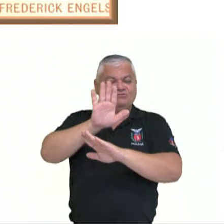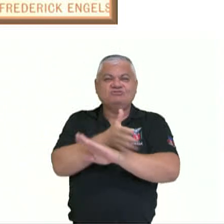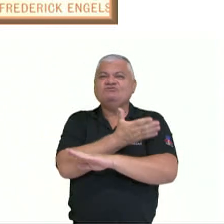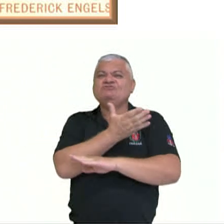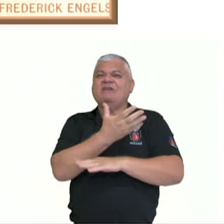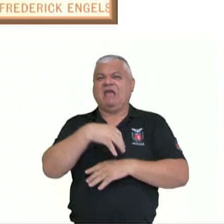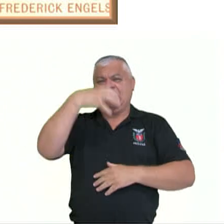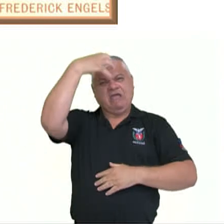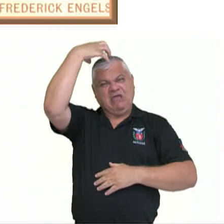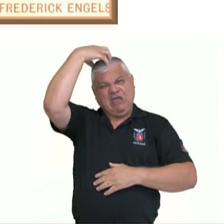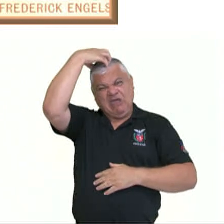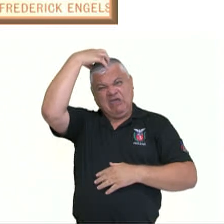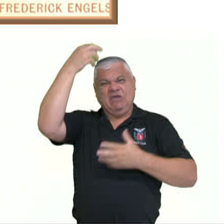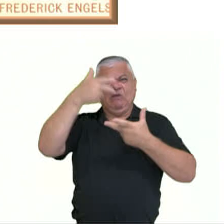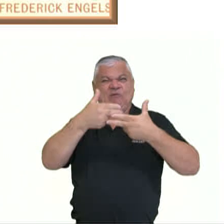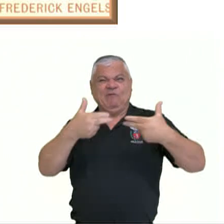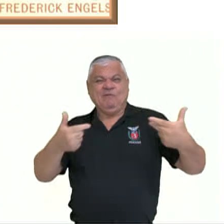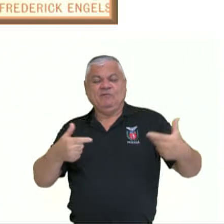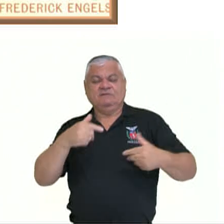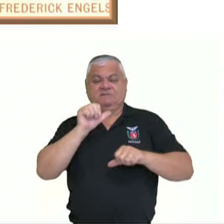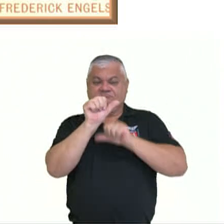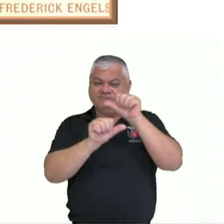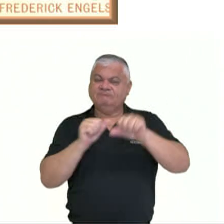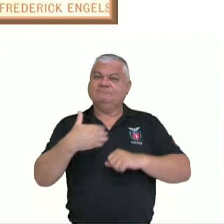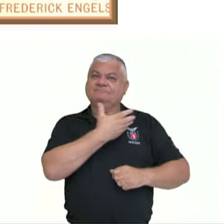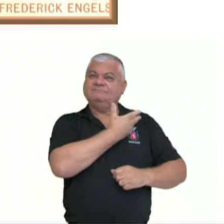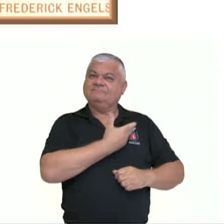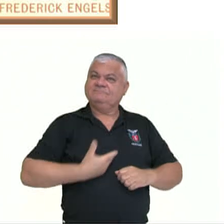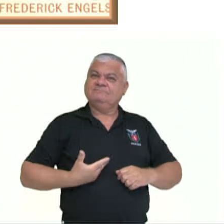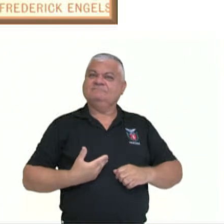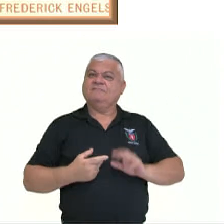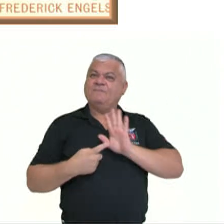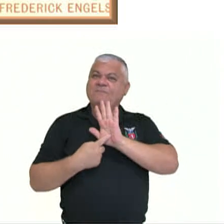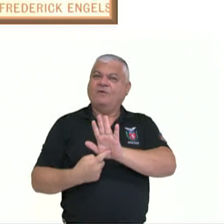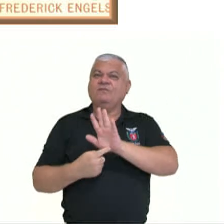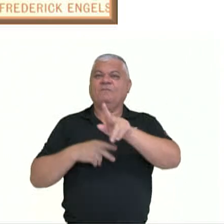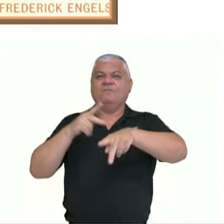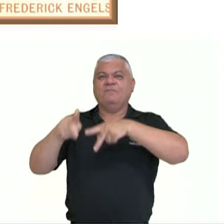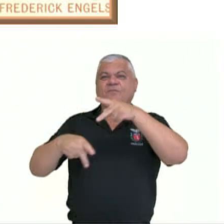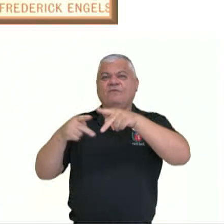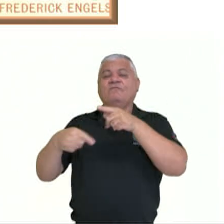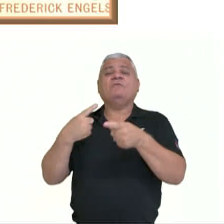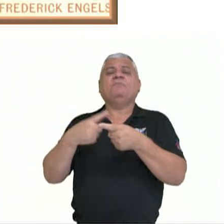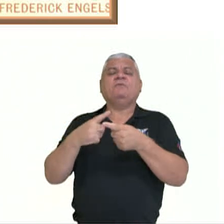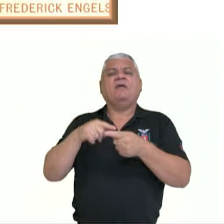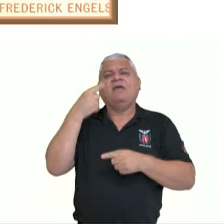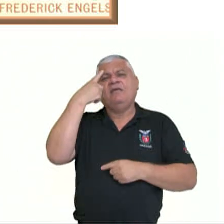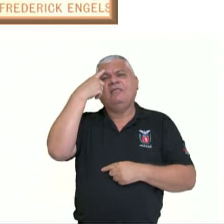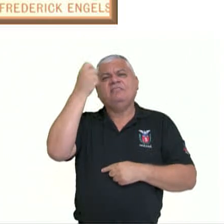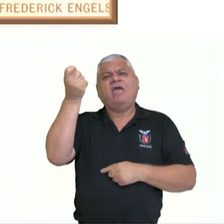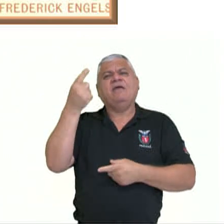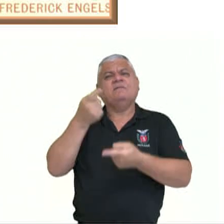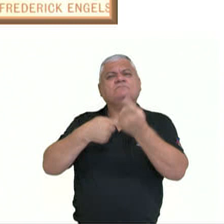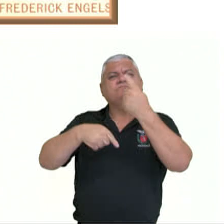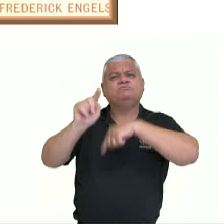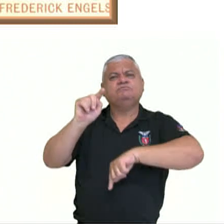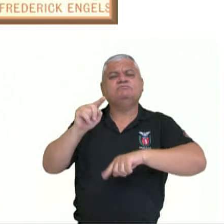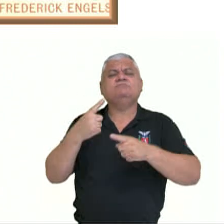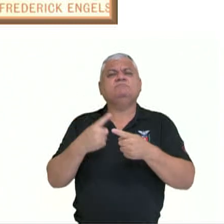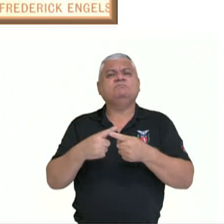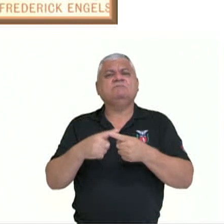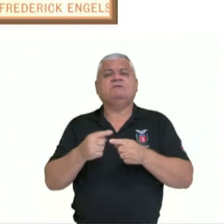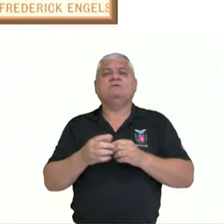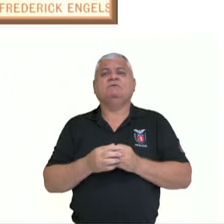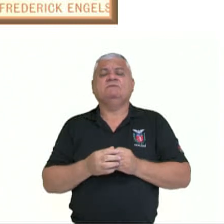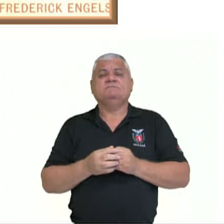Segunda República, pessoal. Qual que é a grande diferença disso? Essa ideia de revolução, porque